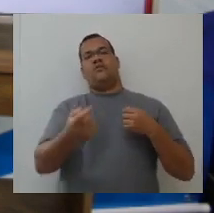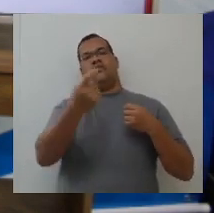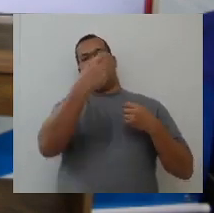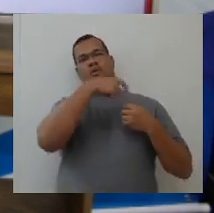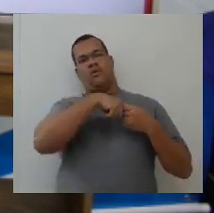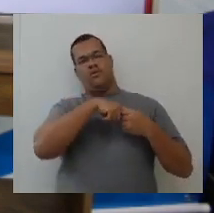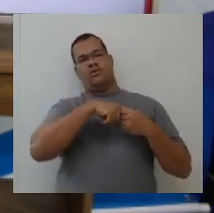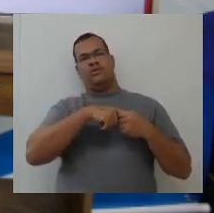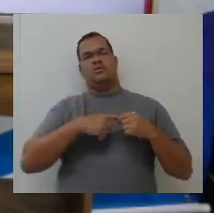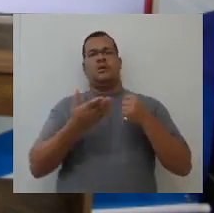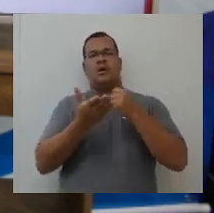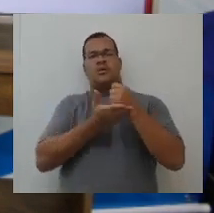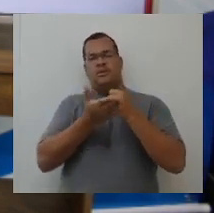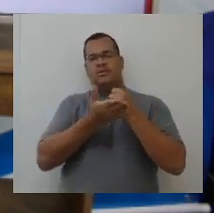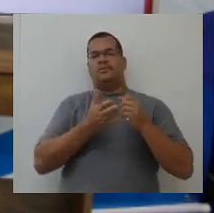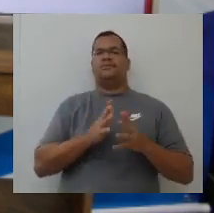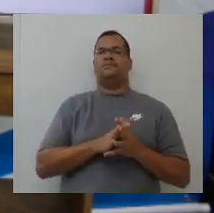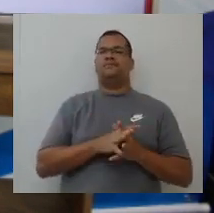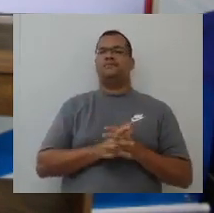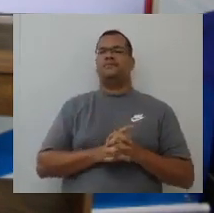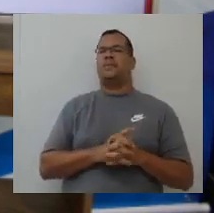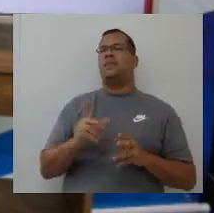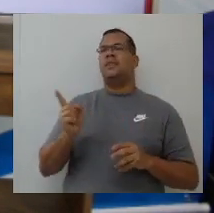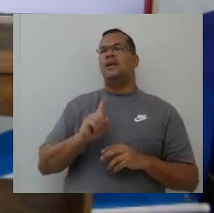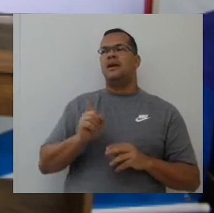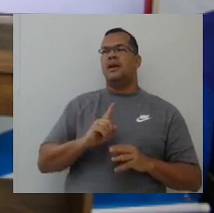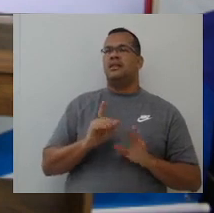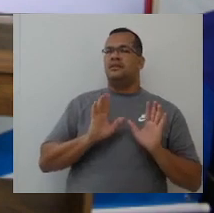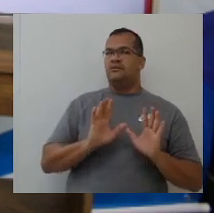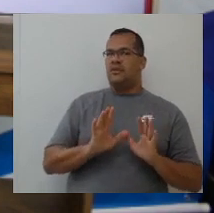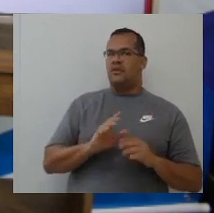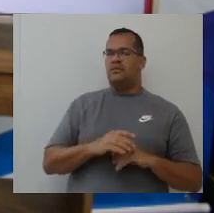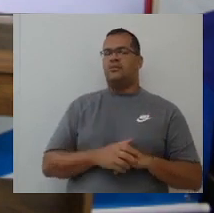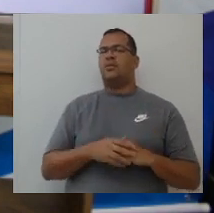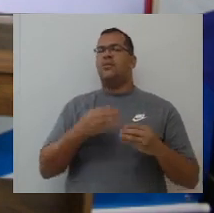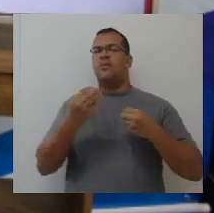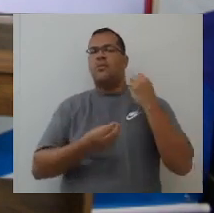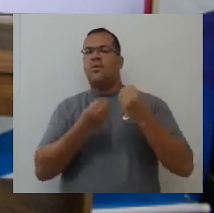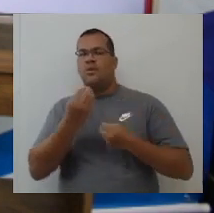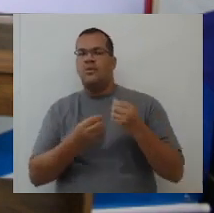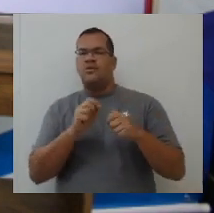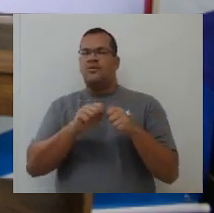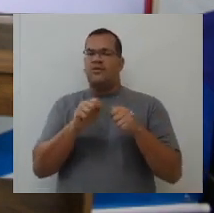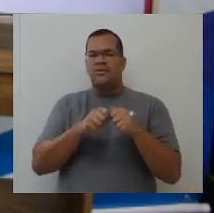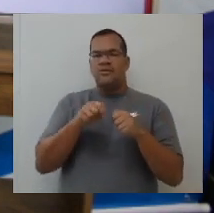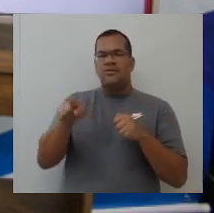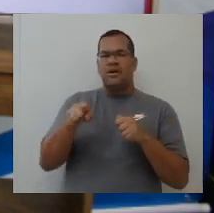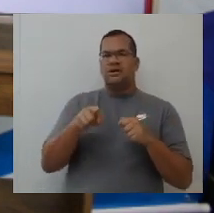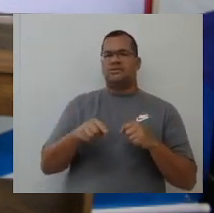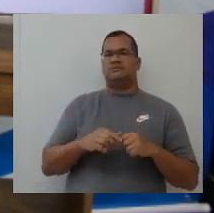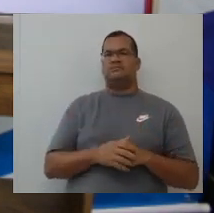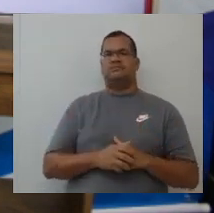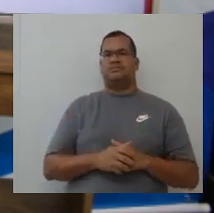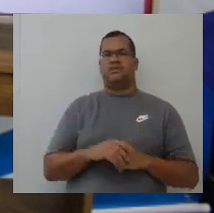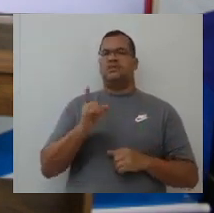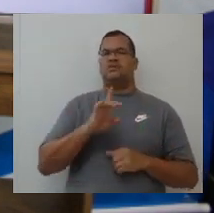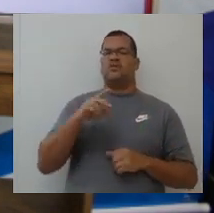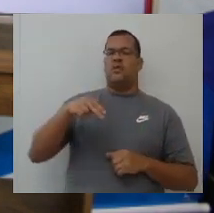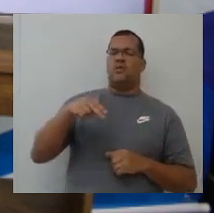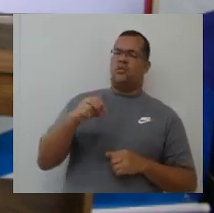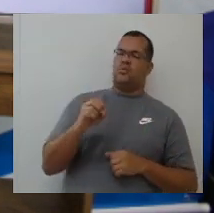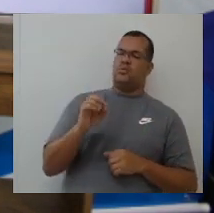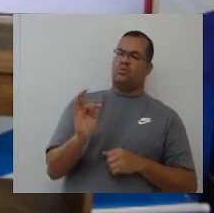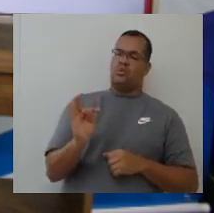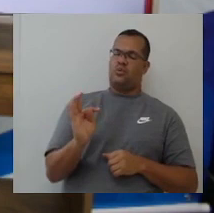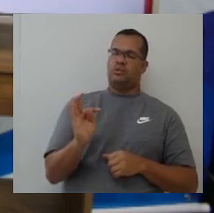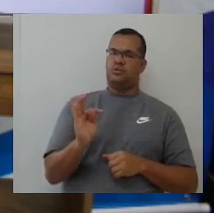base. Então vamos lá. Negativo. Para negar no Simple Present, não podemos adicionar somente o not após o